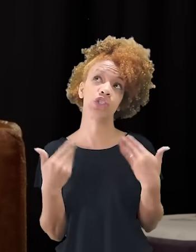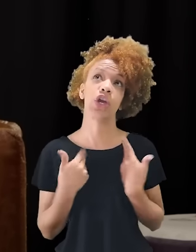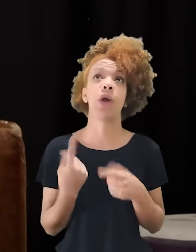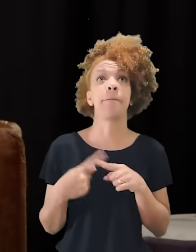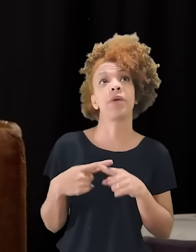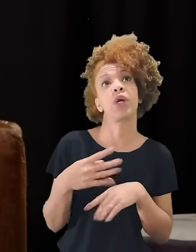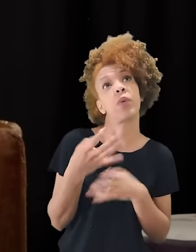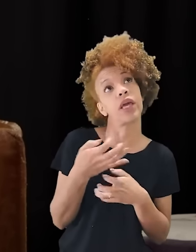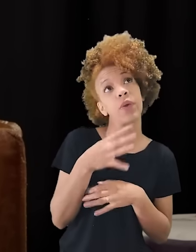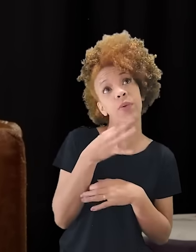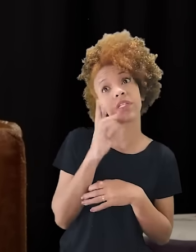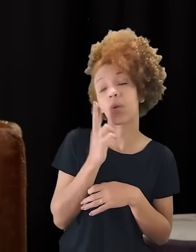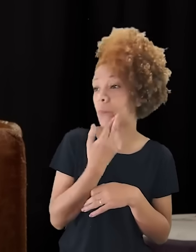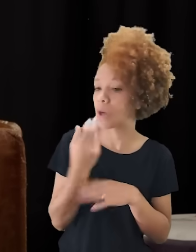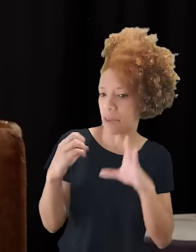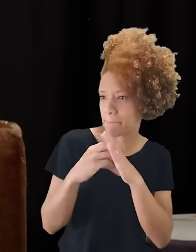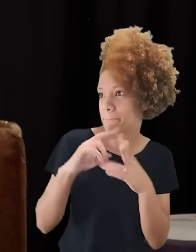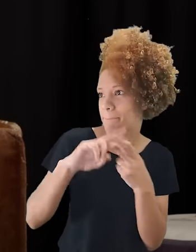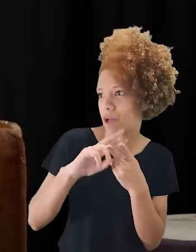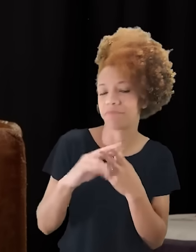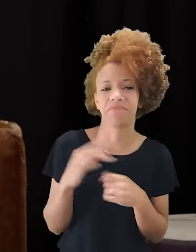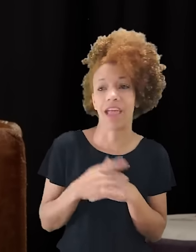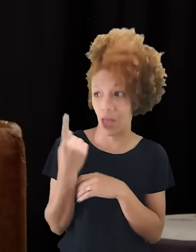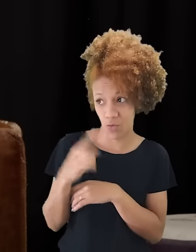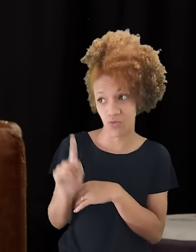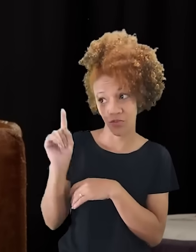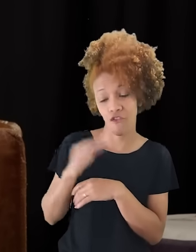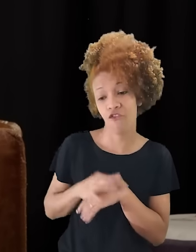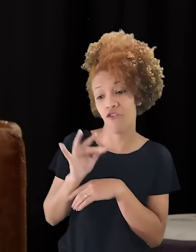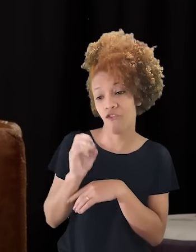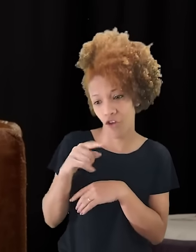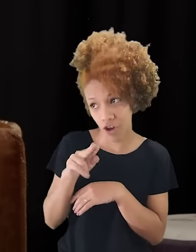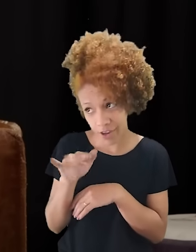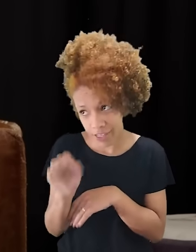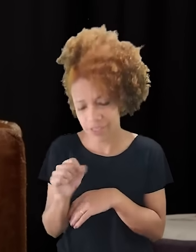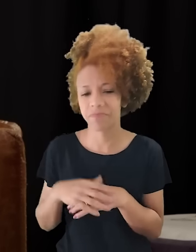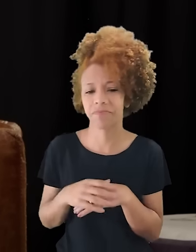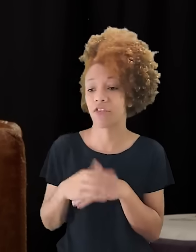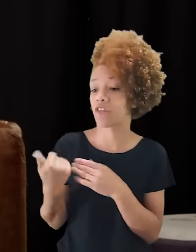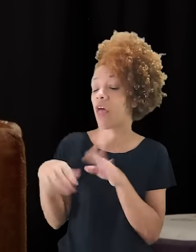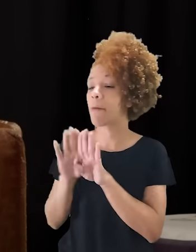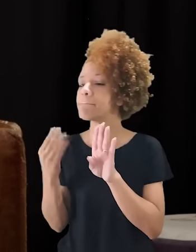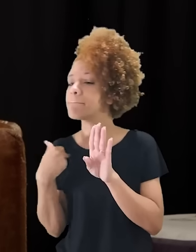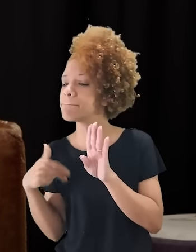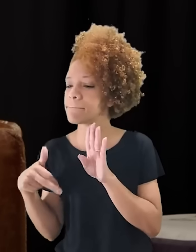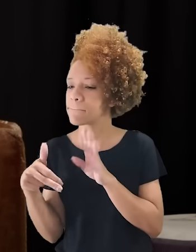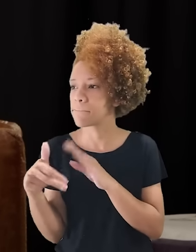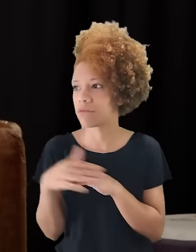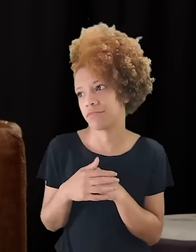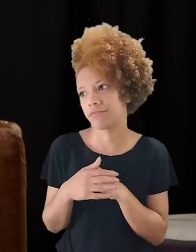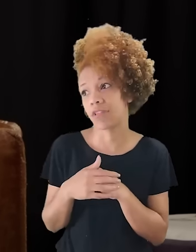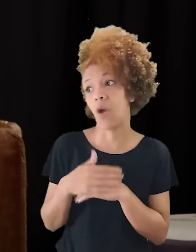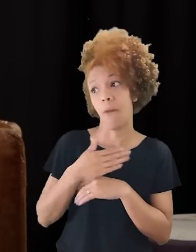que eu quero conhecer tal restaurante eles vão lá e te cham a última vez eu fui lá na porta já tinha tomado uns drinks eu fui lá na porta quer dizer outra o